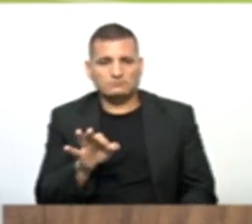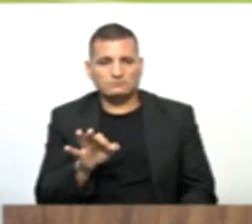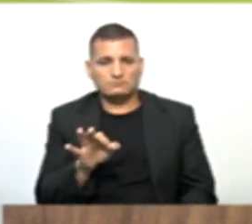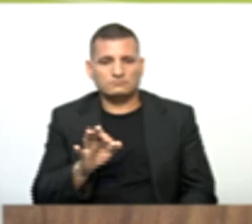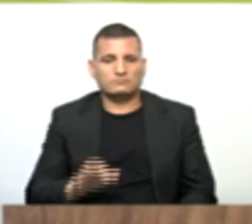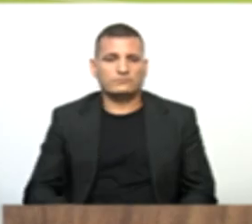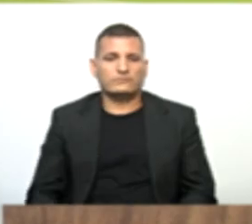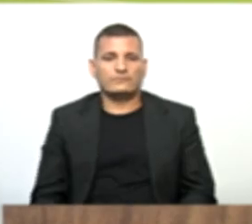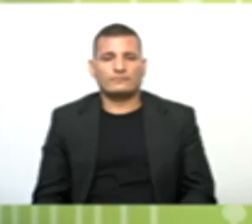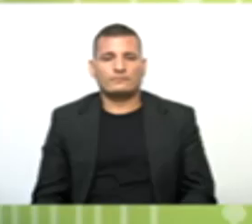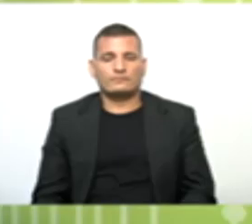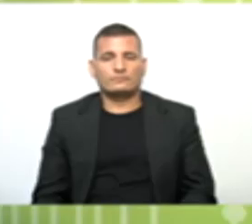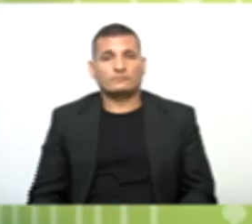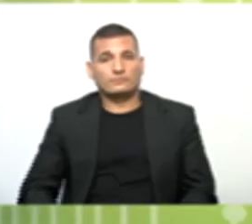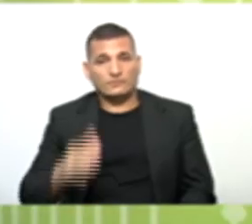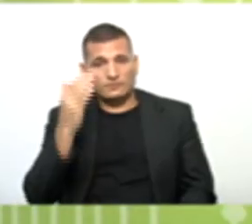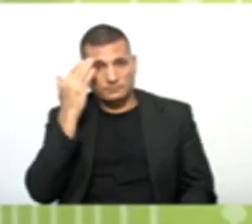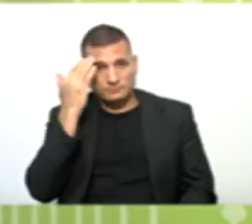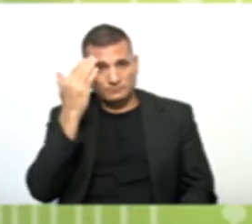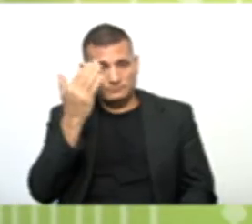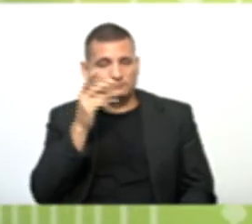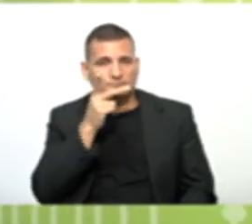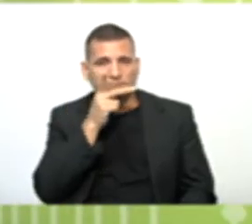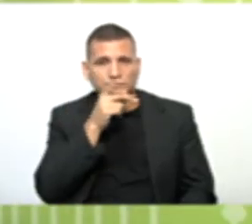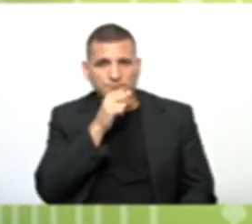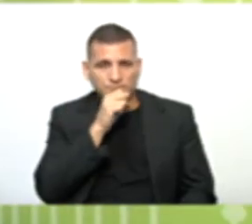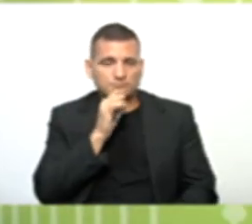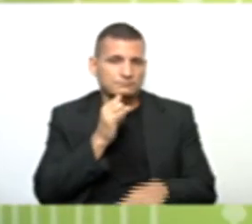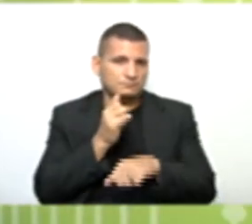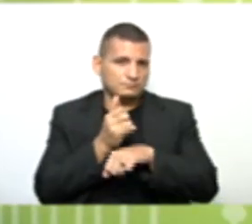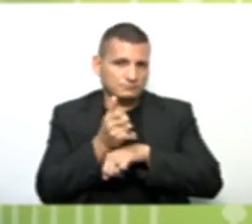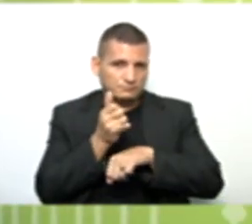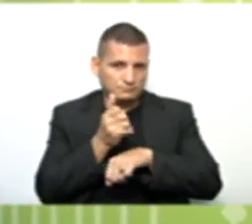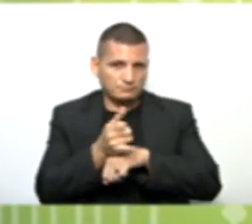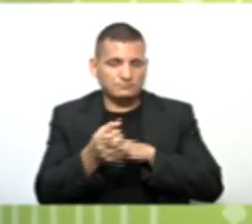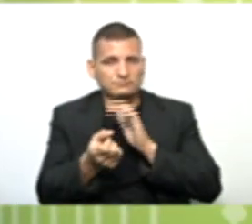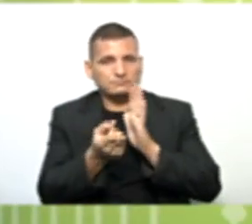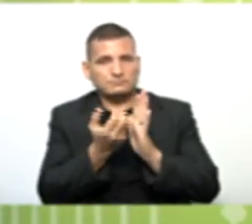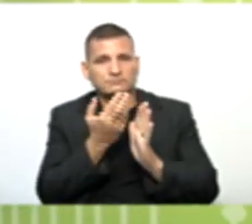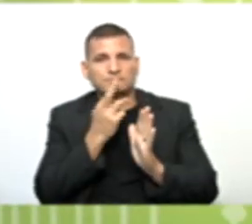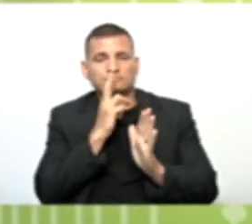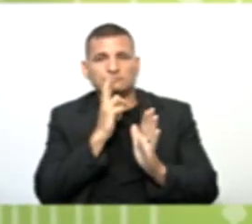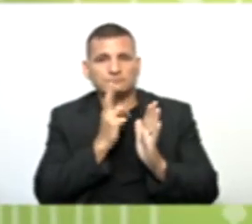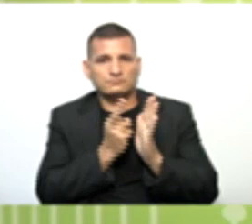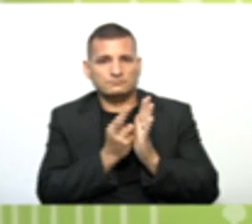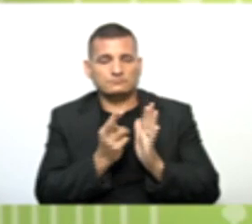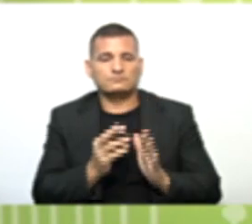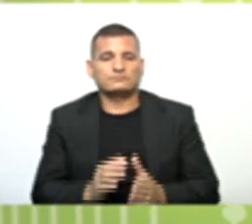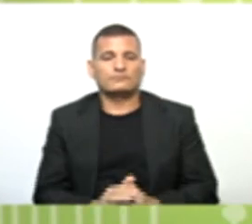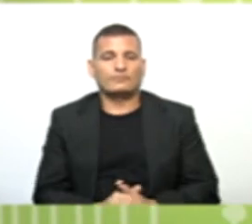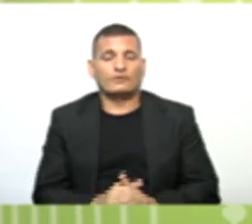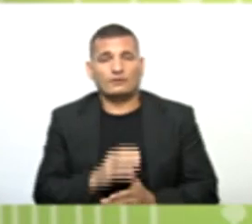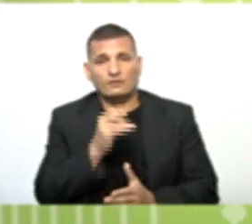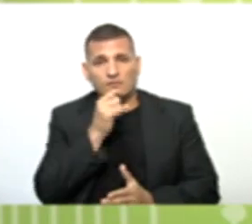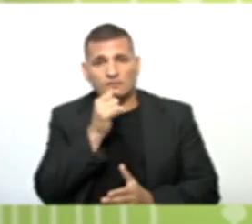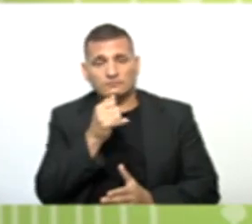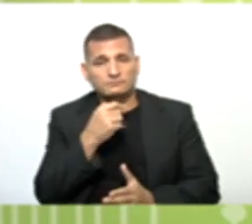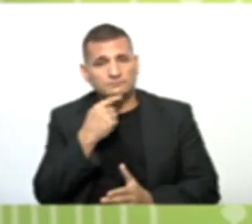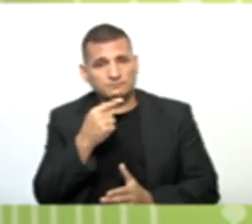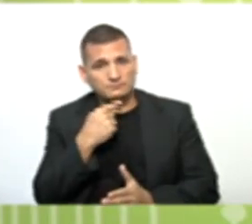Ok, então obrigado pessoal aí de Porto Velho, Cerejeiras, que está compartilhando com a gente as respostas. Certo? Qualquer